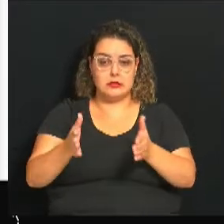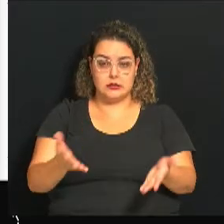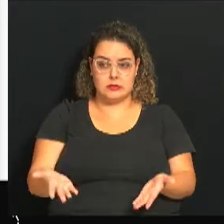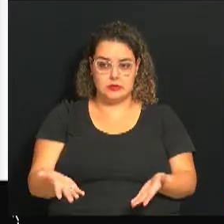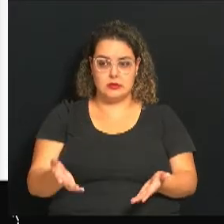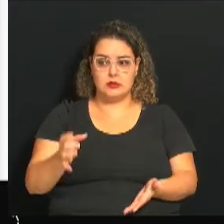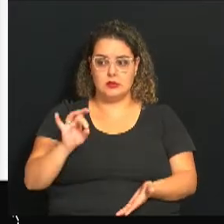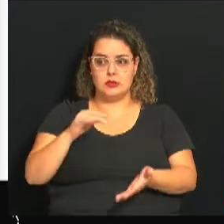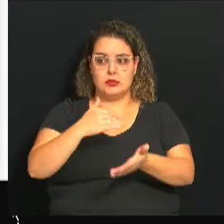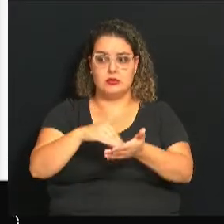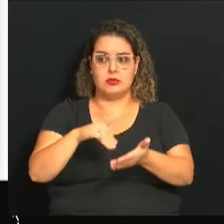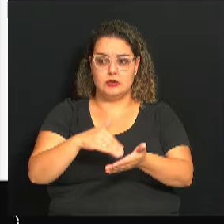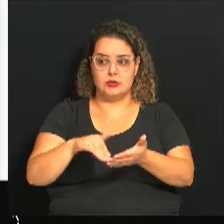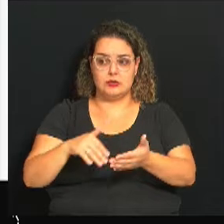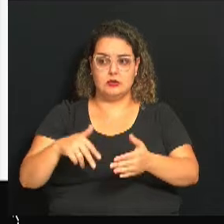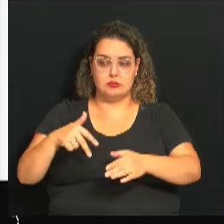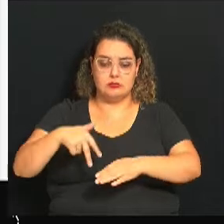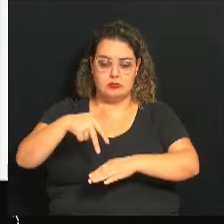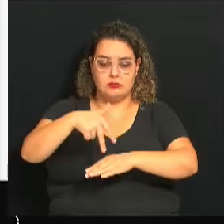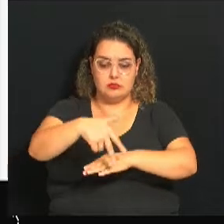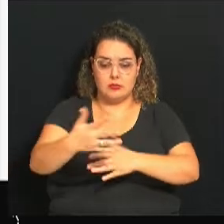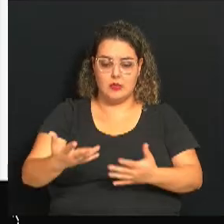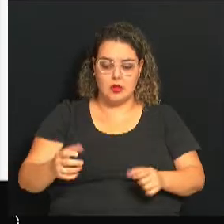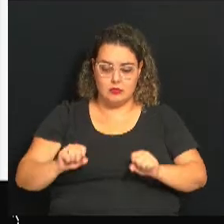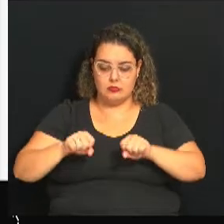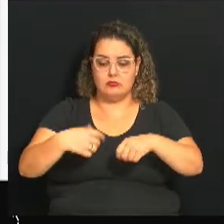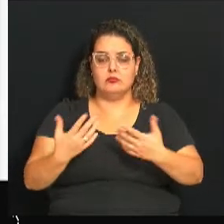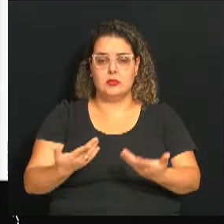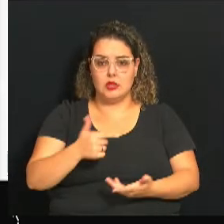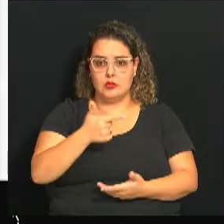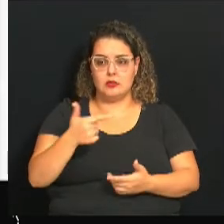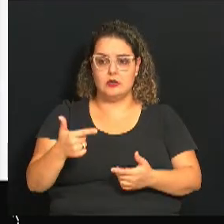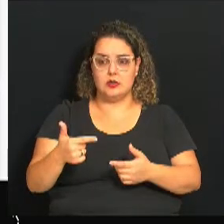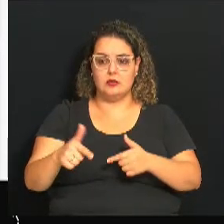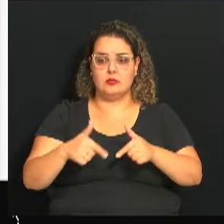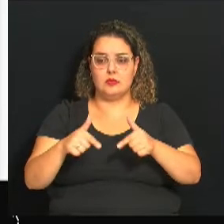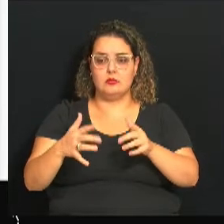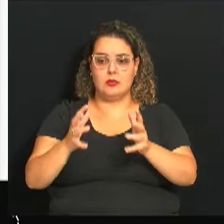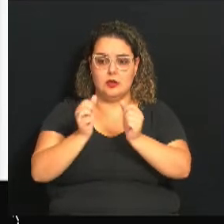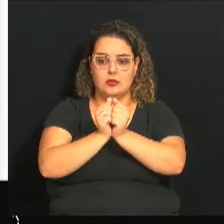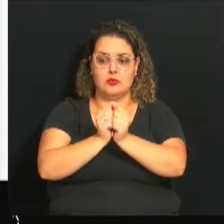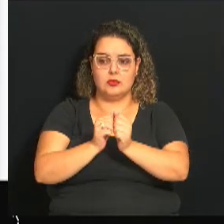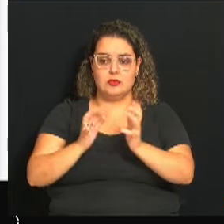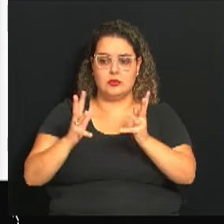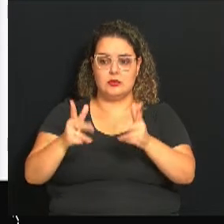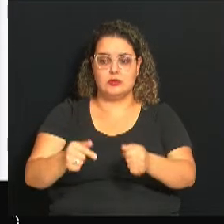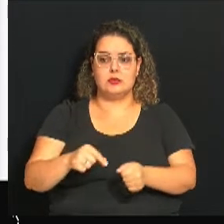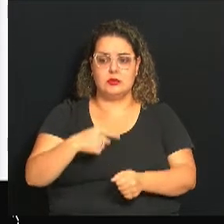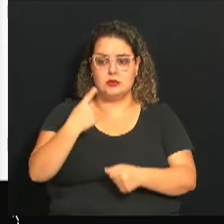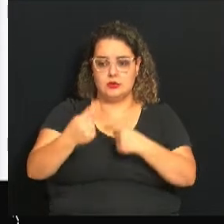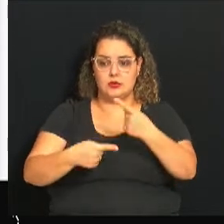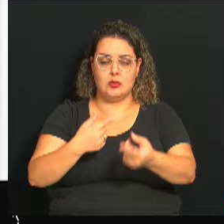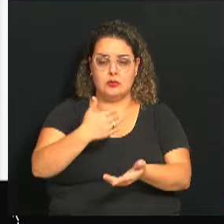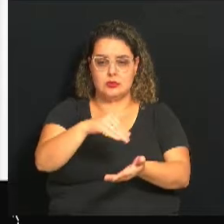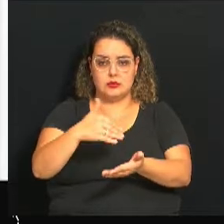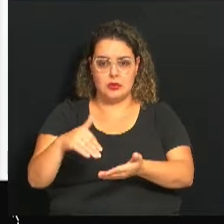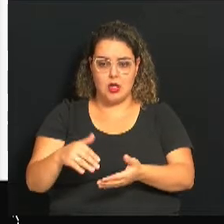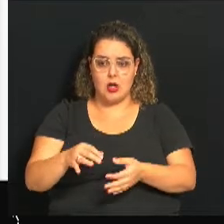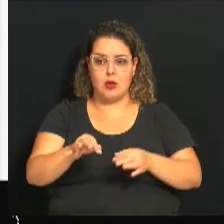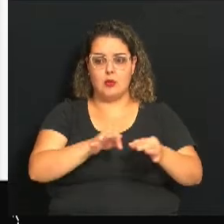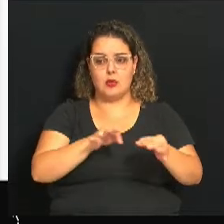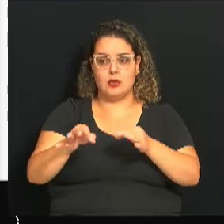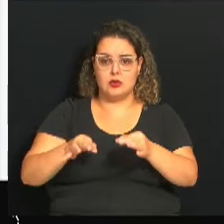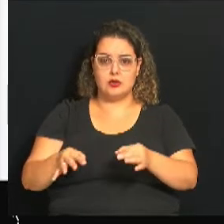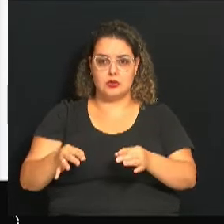secretaria encabeçando, sem ter esse trabalho conjunto com todas as secretarias, tá? Por isso que eu falo que o projeto é um projeto